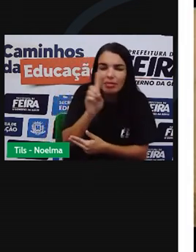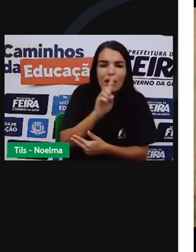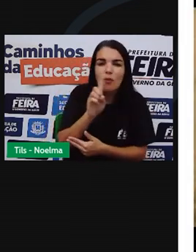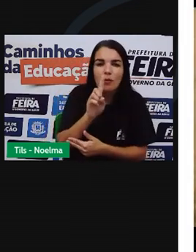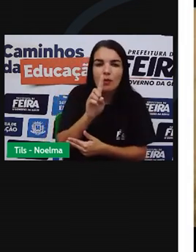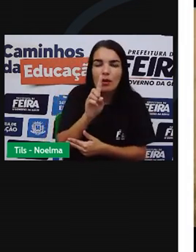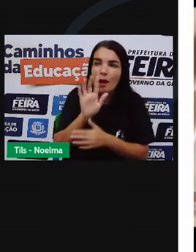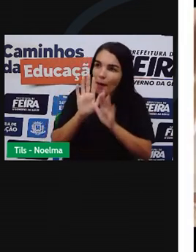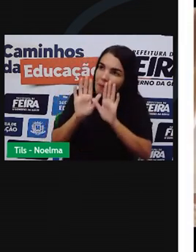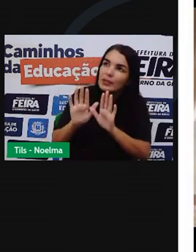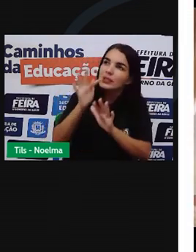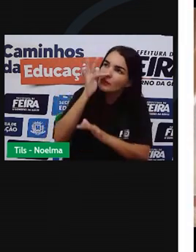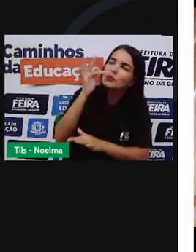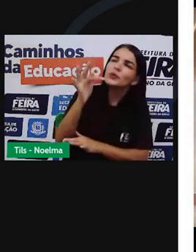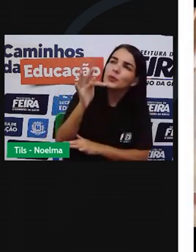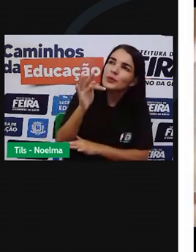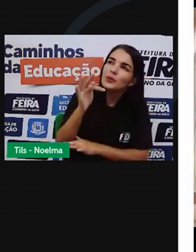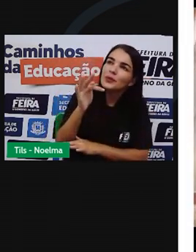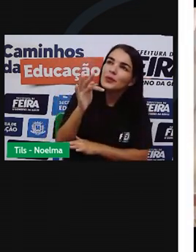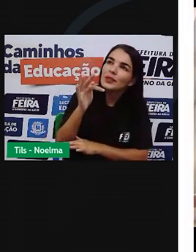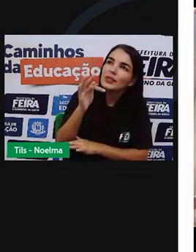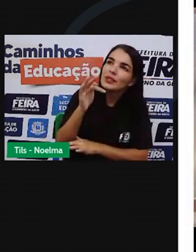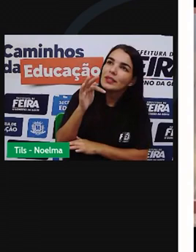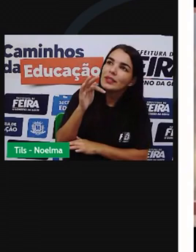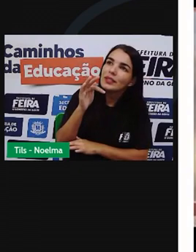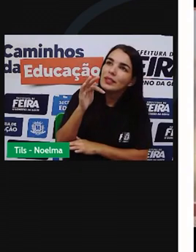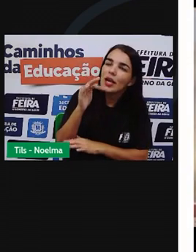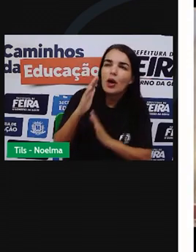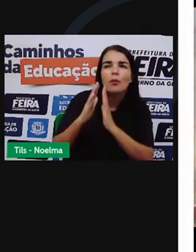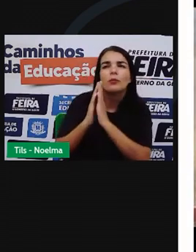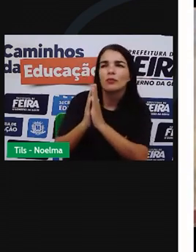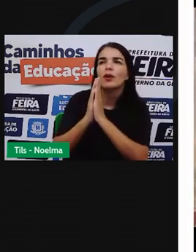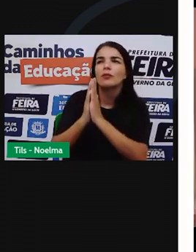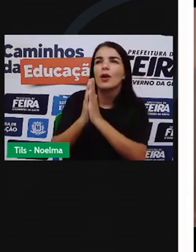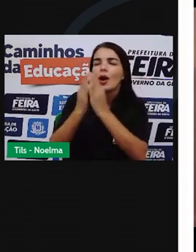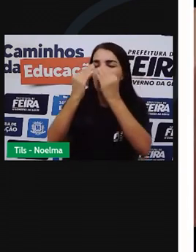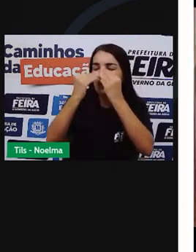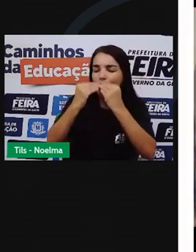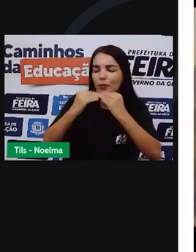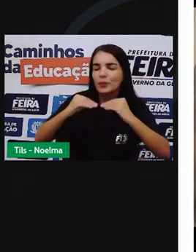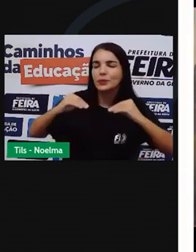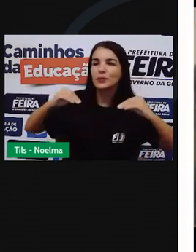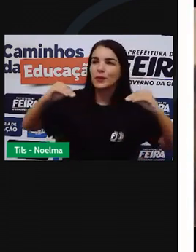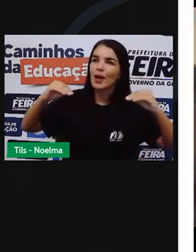Mas olha, futuro, seja mais suave, tá?